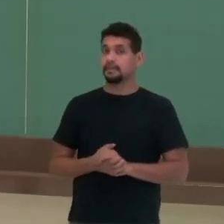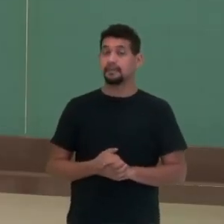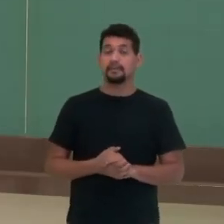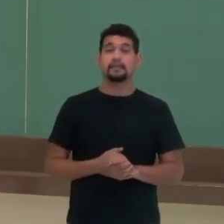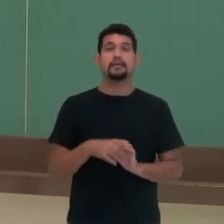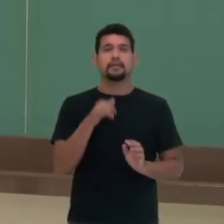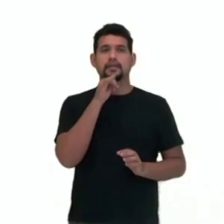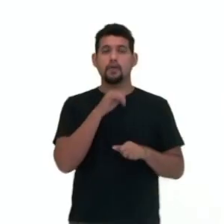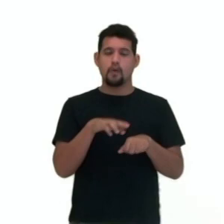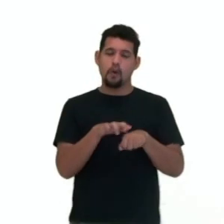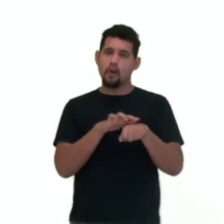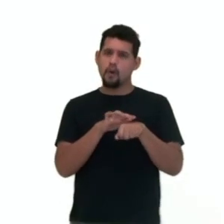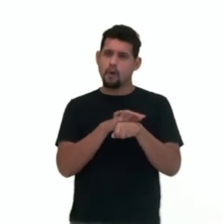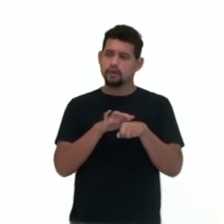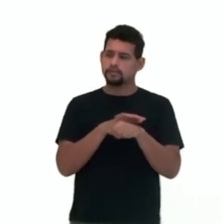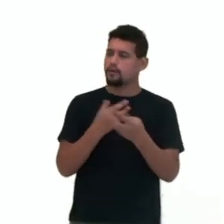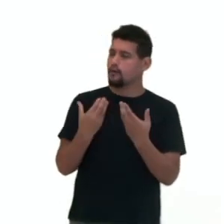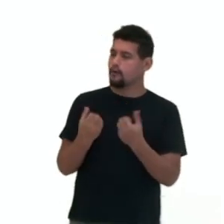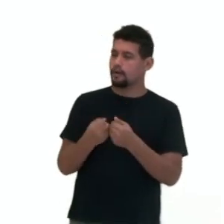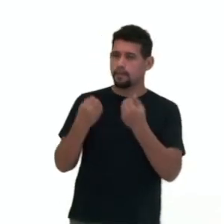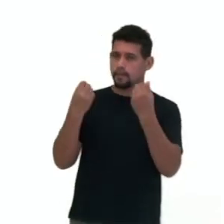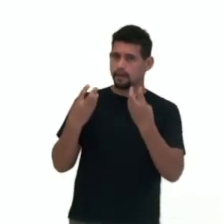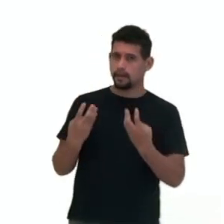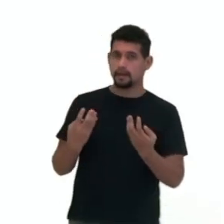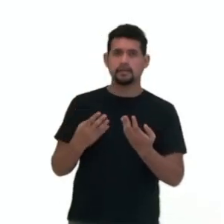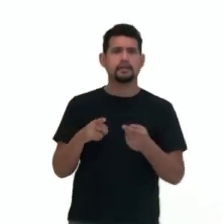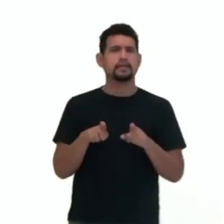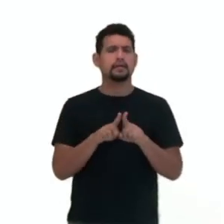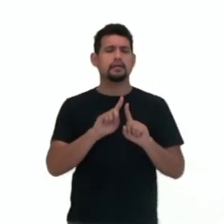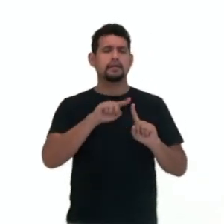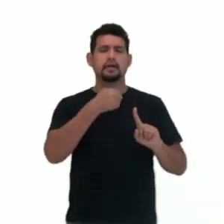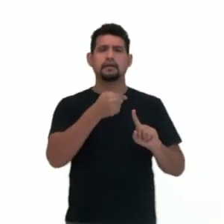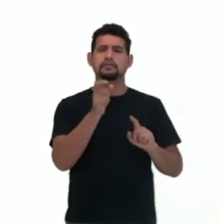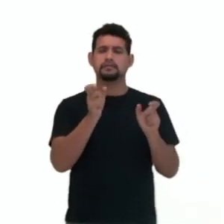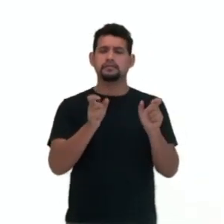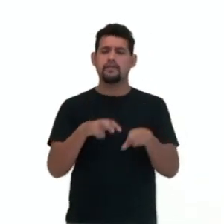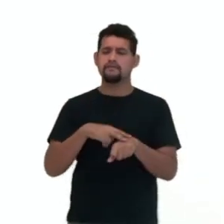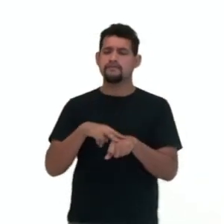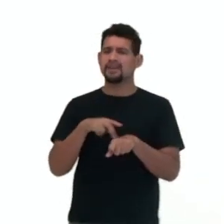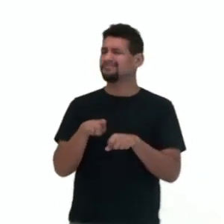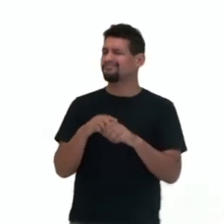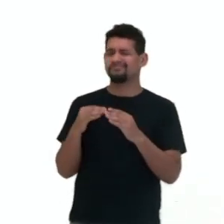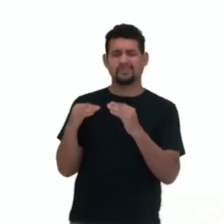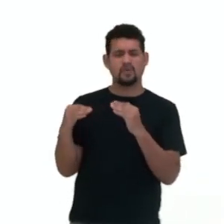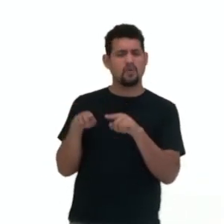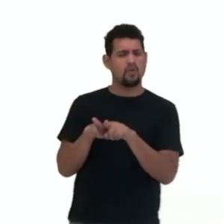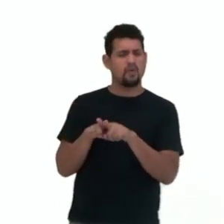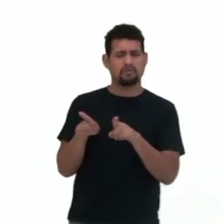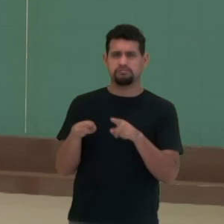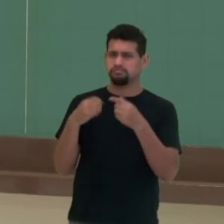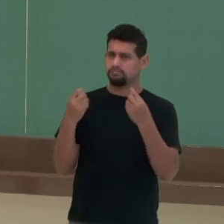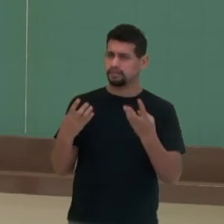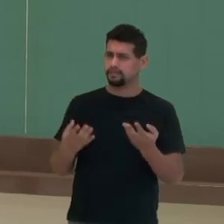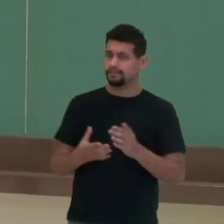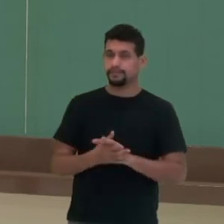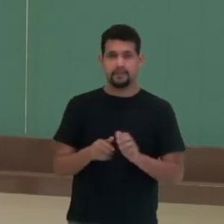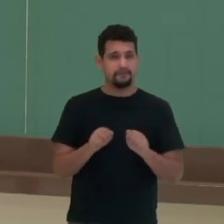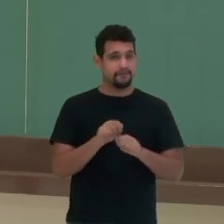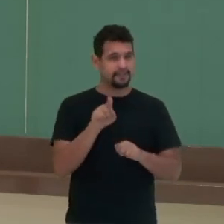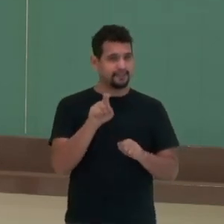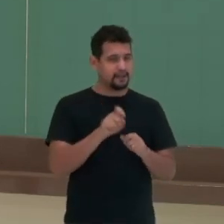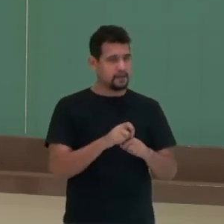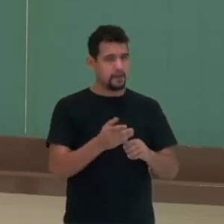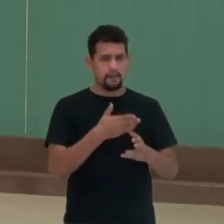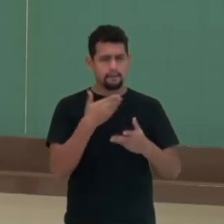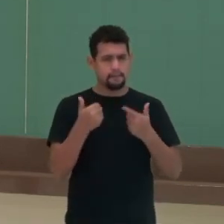em rosa, concordo com o que estão dizendo, e na outra coluna em verde, não concordo com o que estão dizendo. Faz aí uma